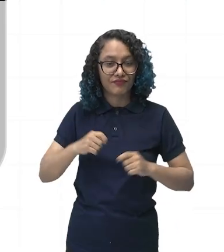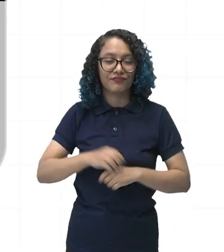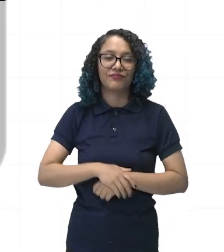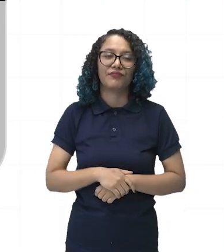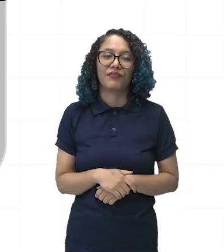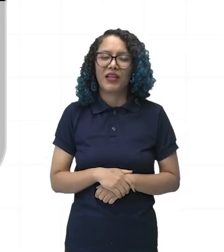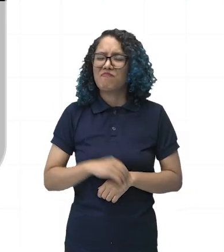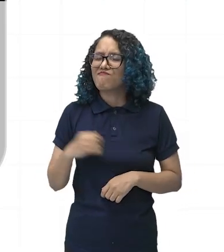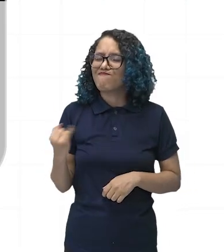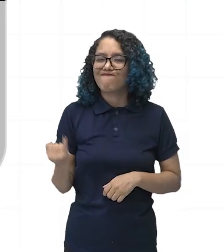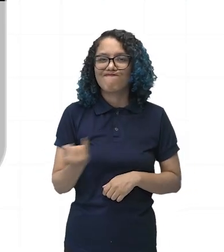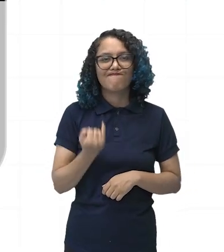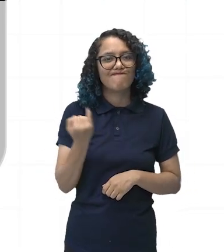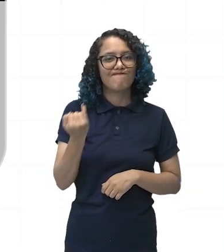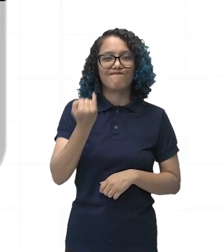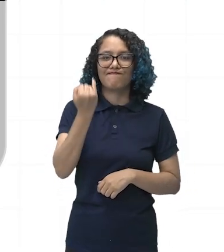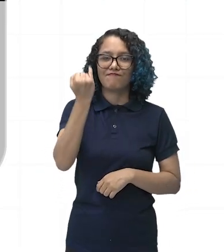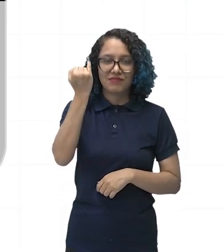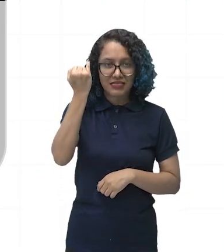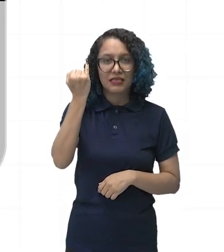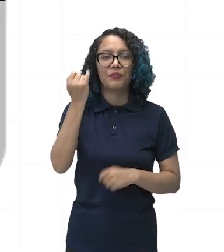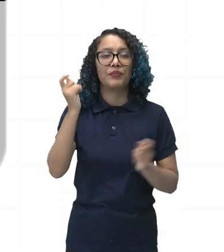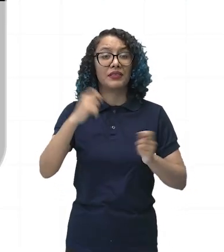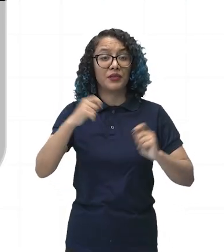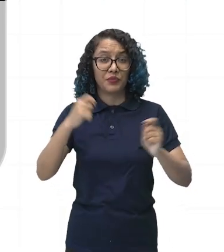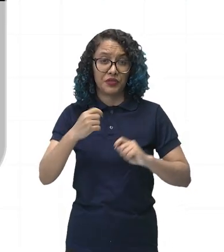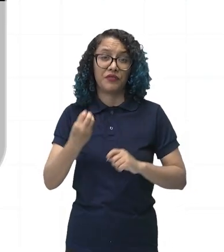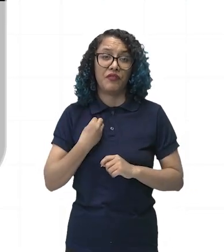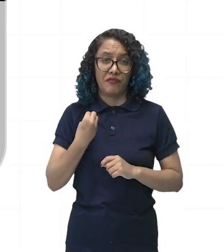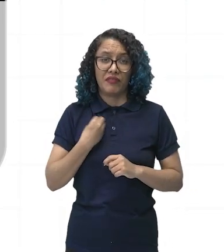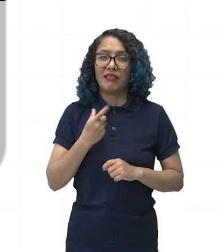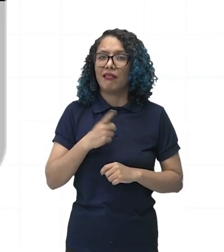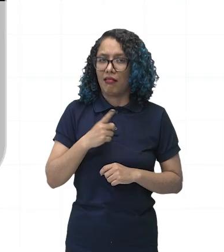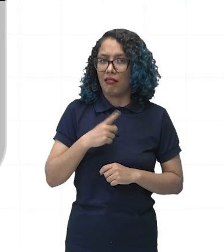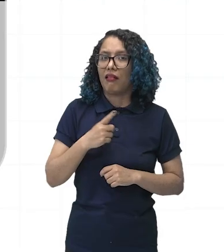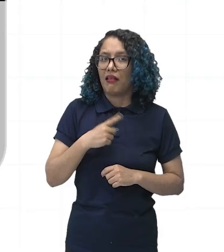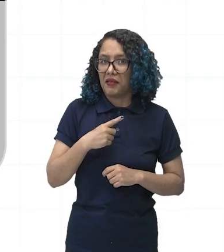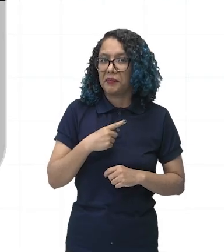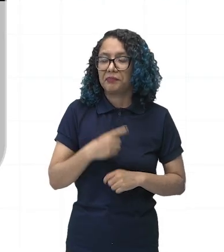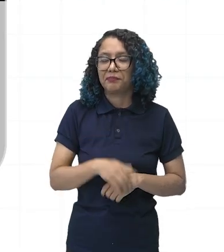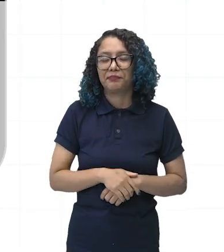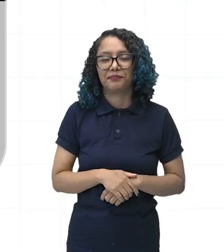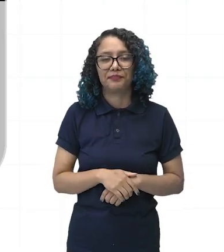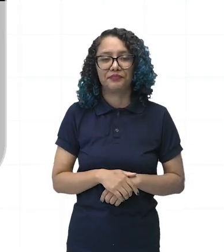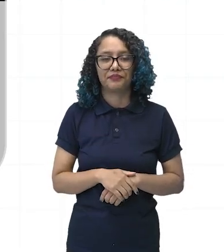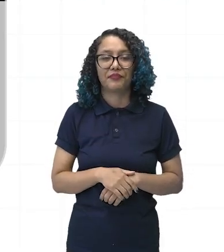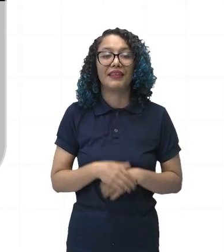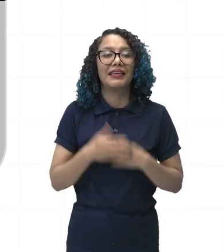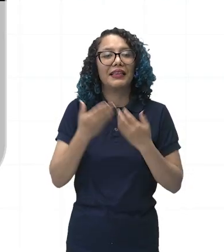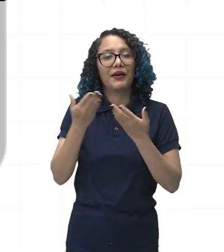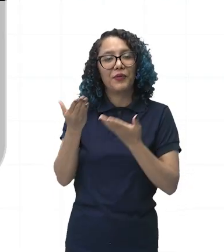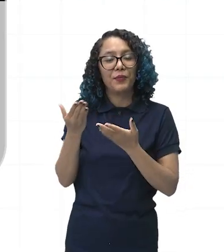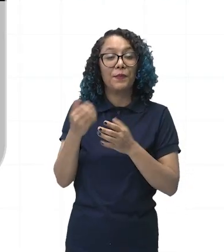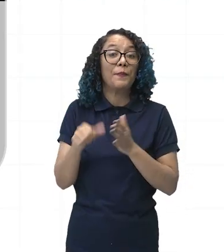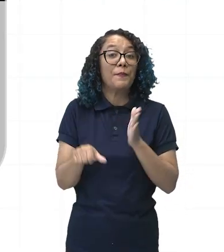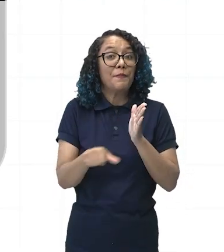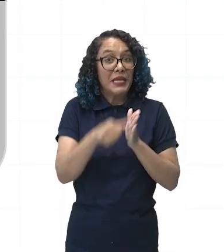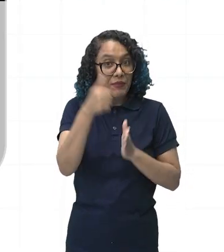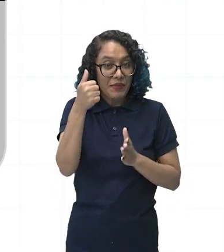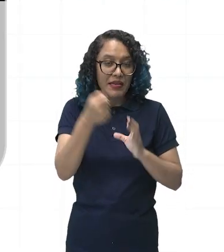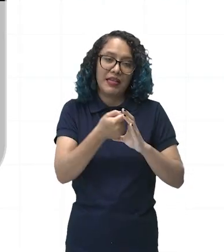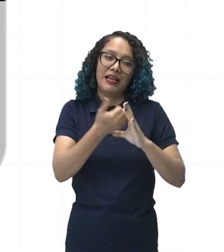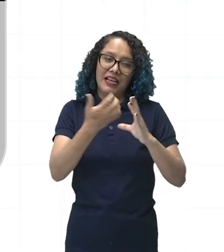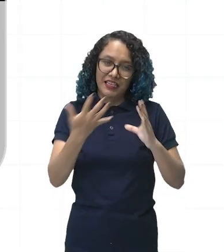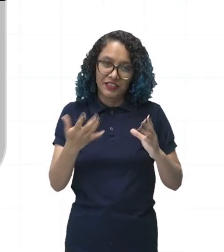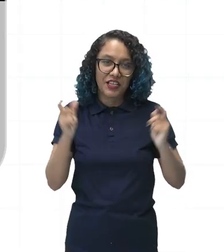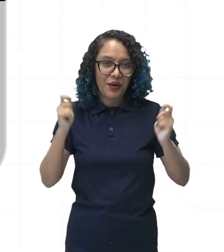é essencial para a existência de vida. Então, essa é a nossa primeira característica